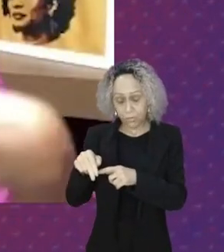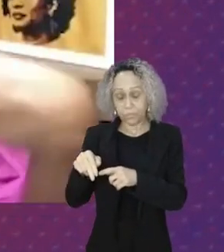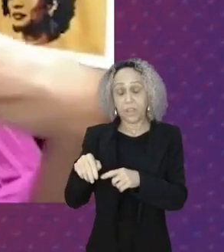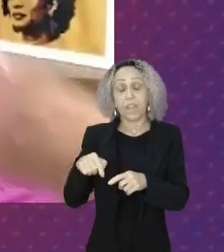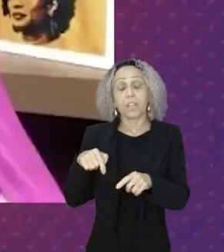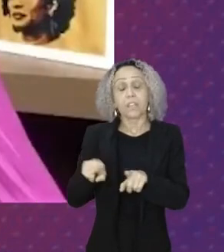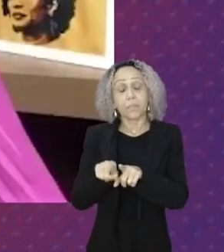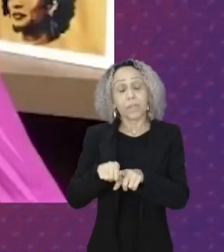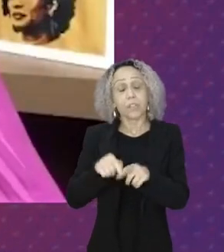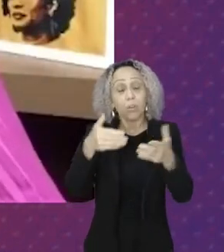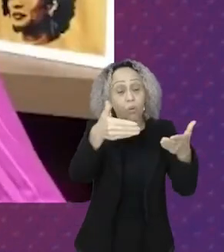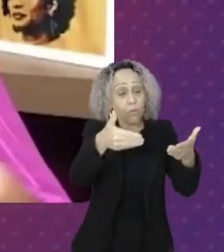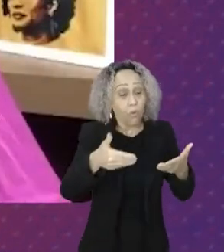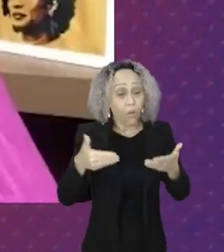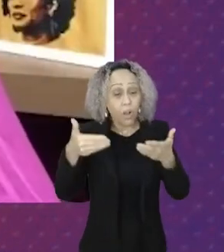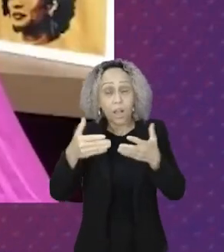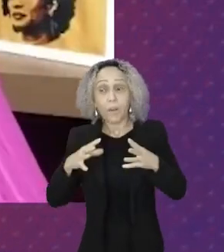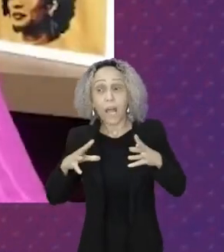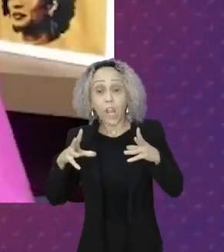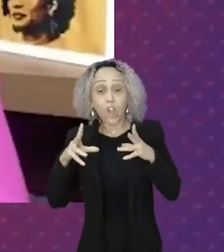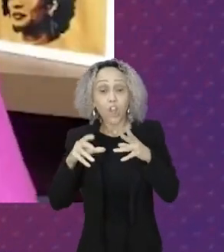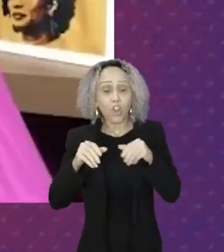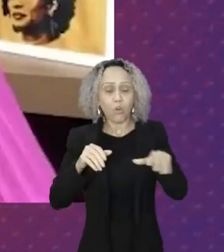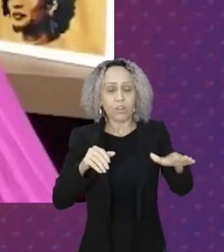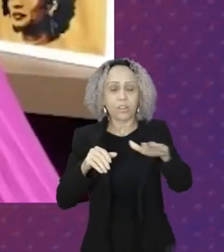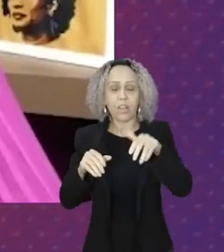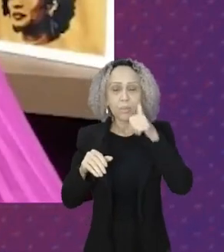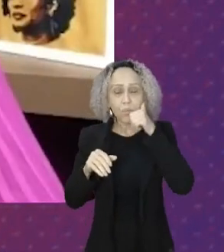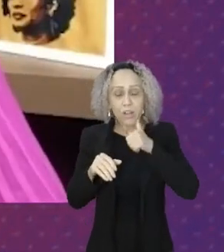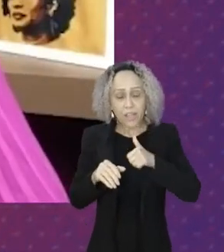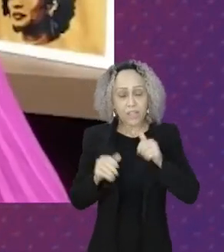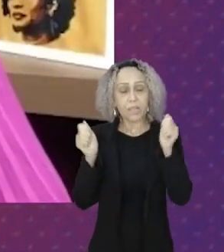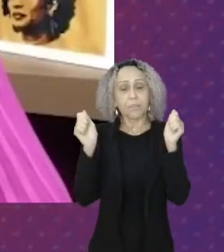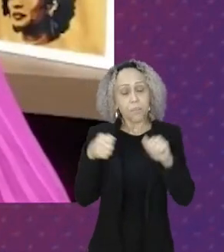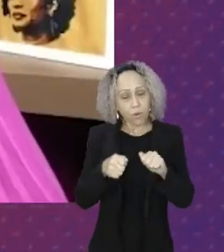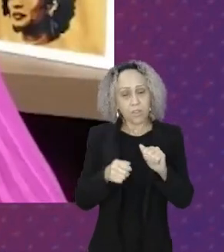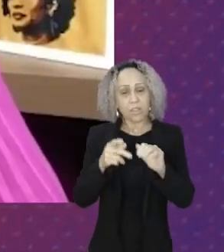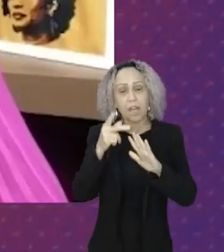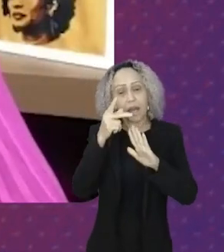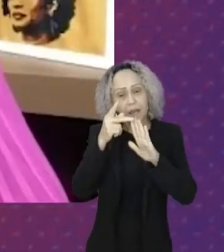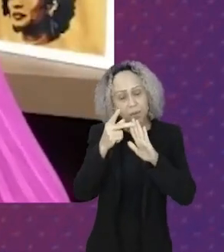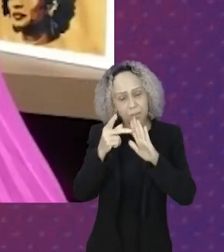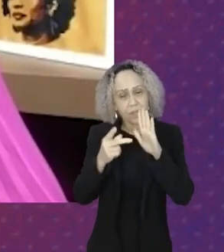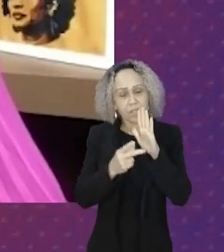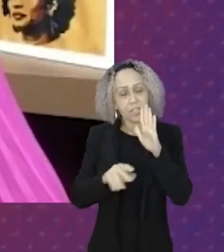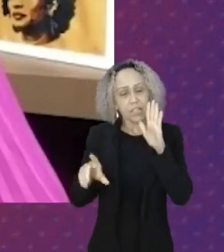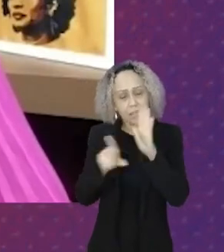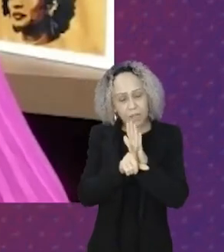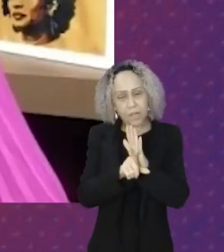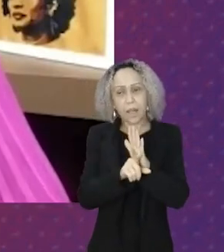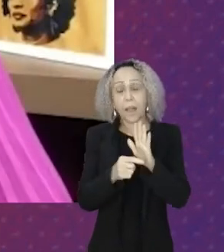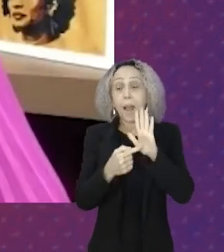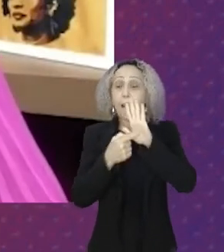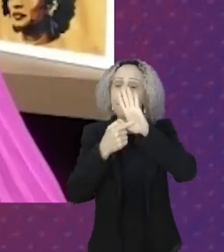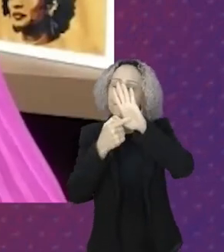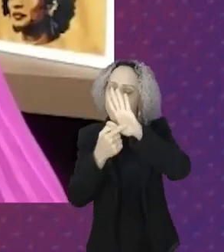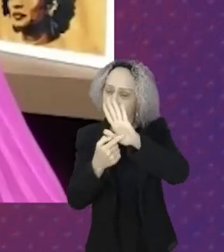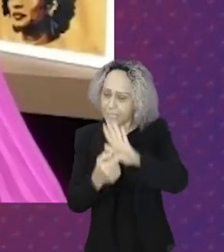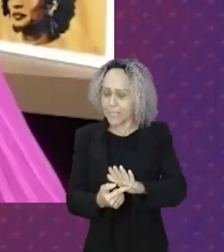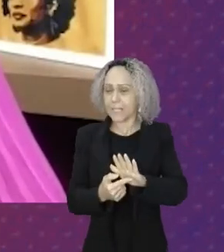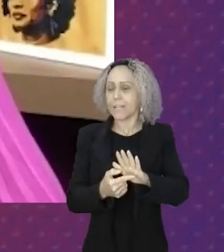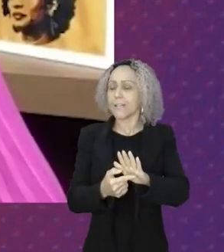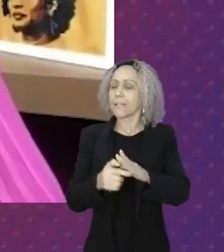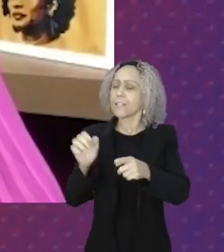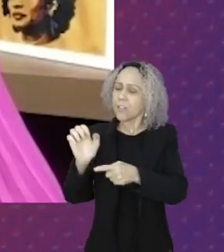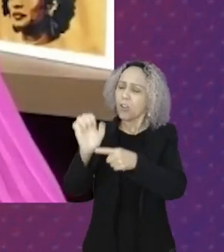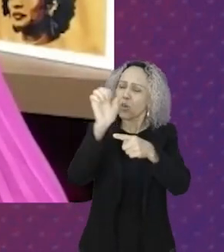estados essa campanha permanente contra a misoginia, para que a gente fale que o ódio às mulheres acontece em